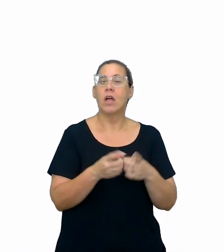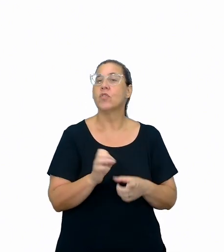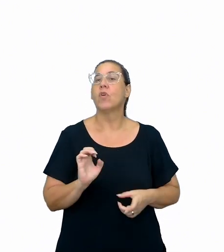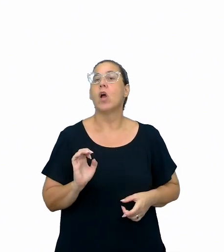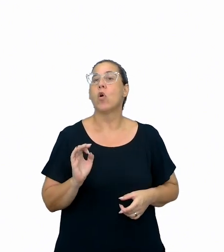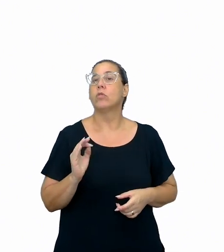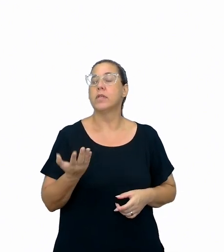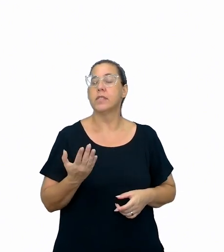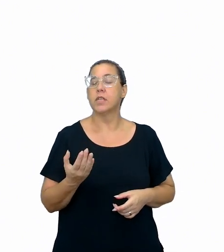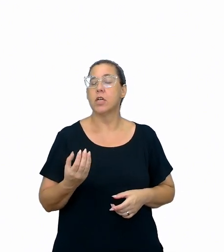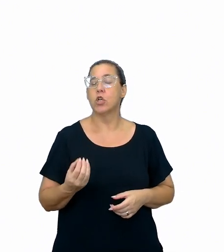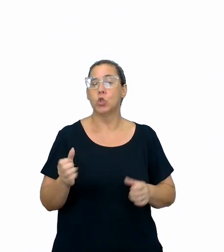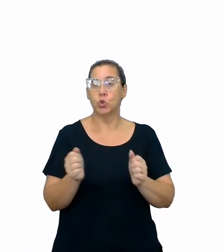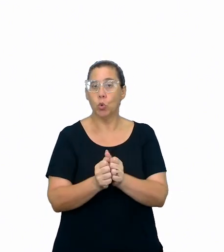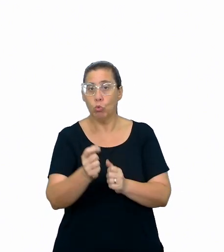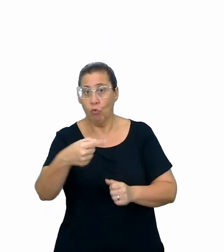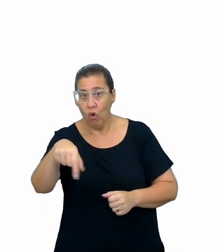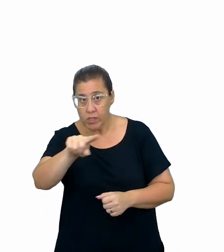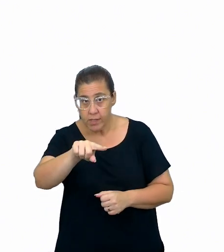por vocês,